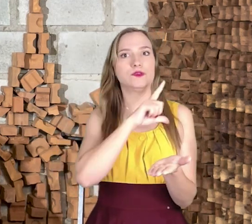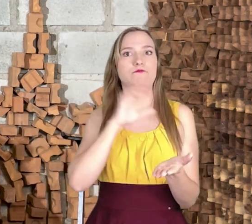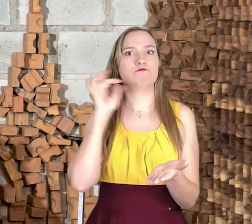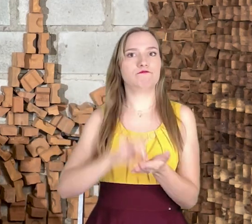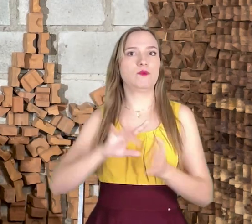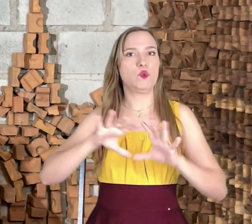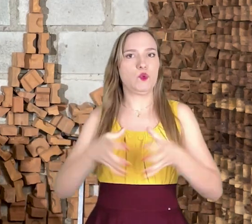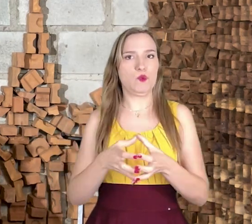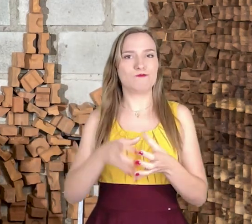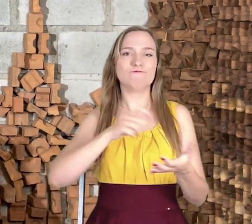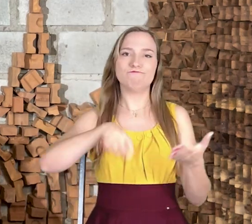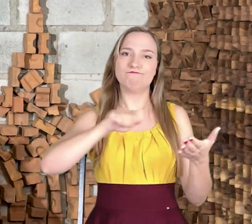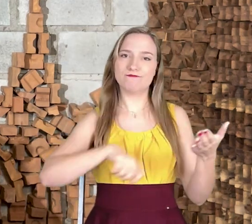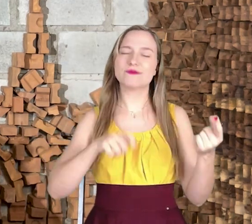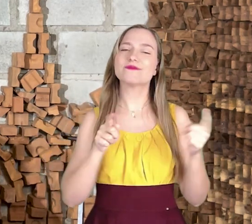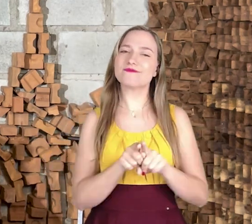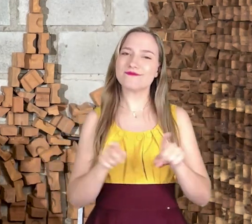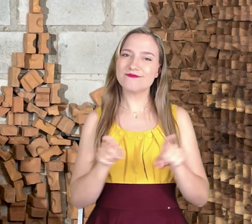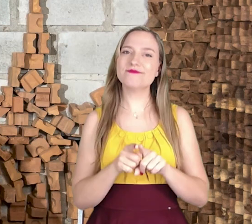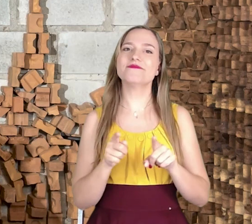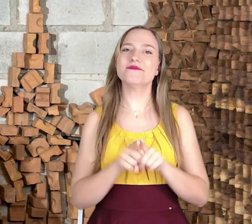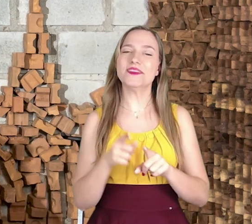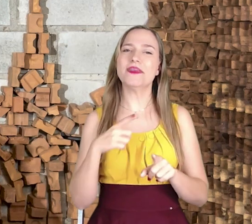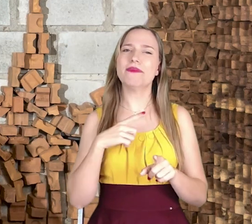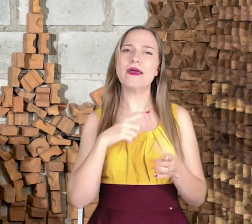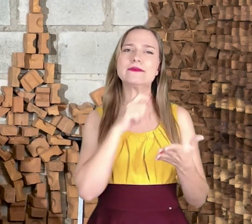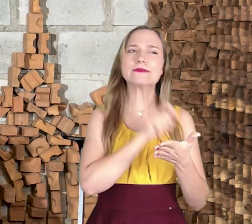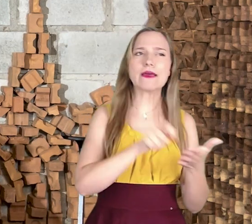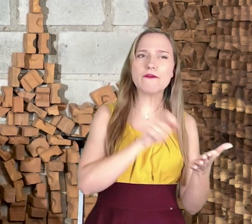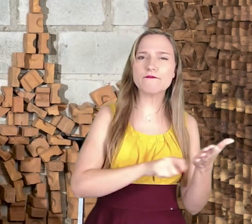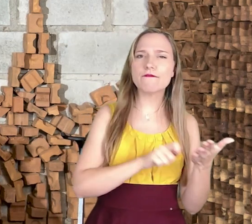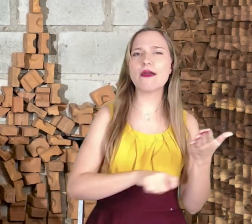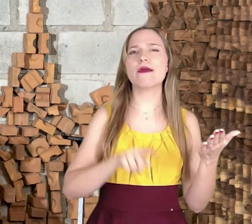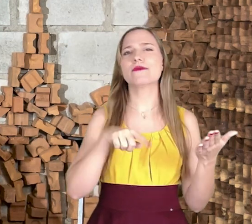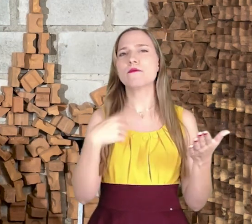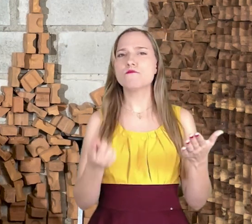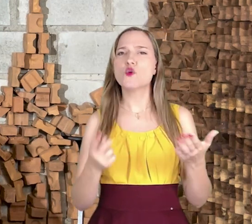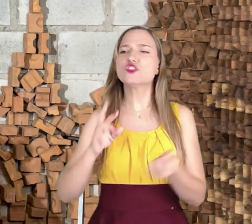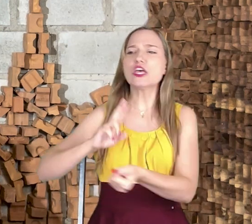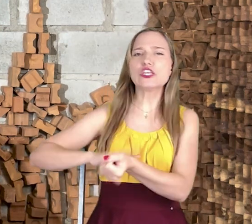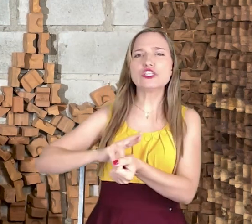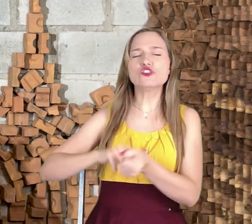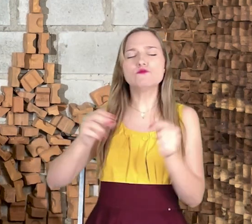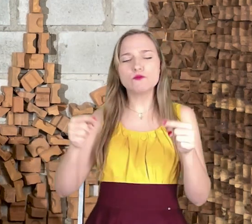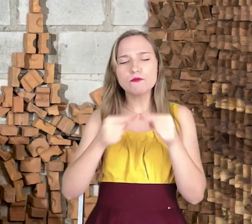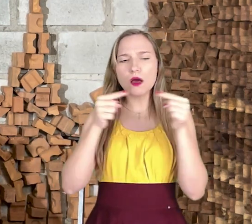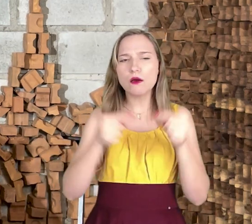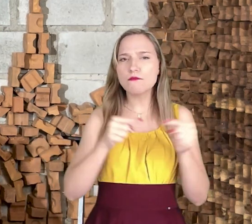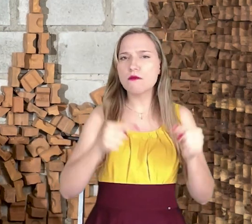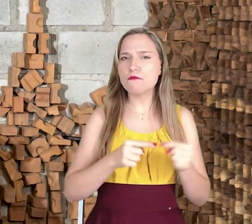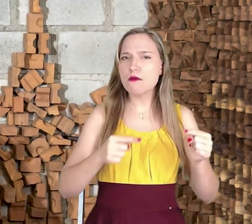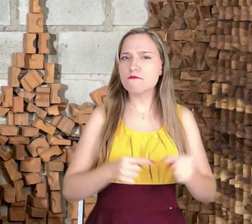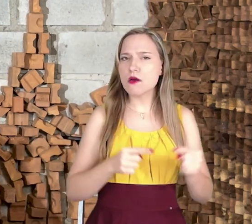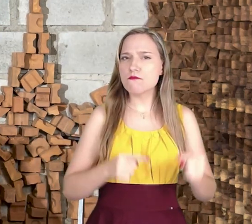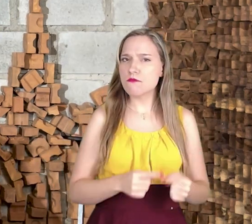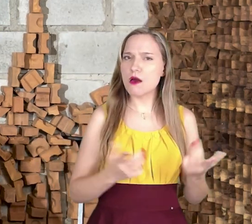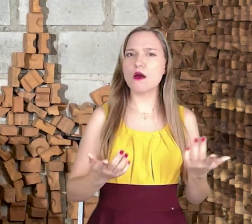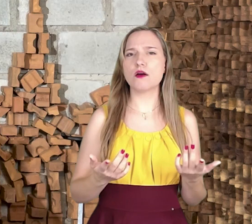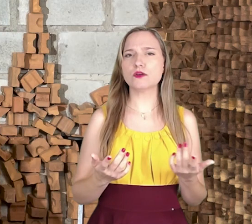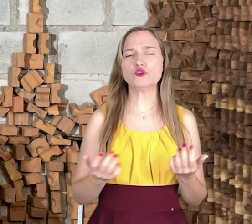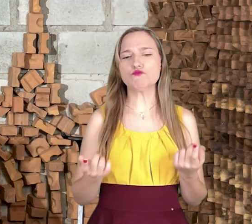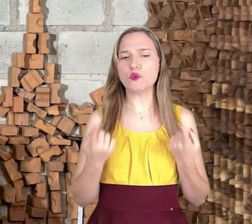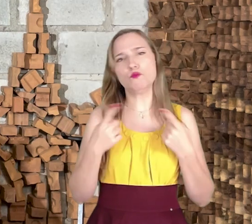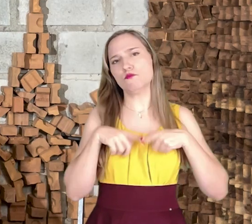formas diversas, escrevendo, depois colocando a música, ou colocando a música, fazendo a letra depois, ou os dois juntos,